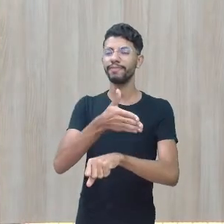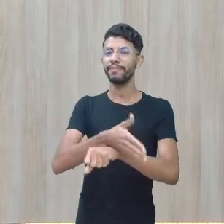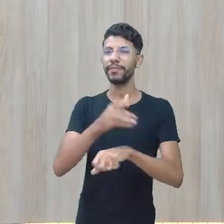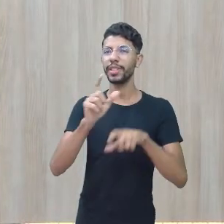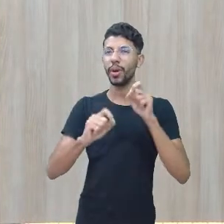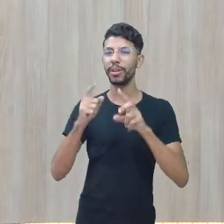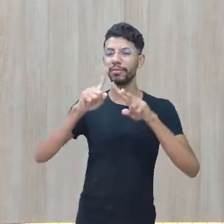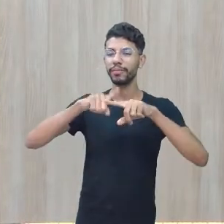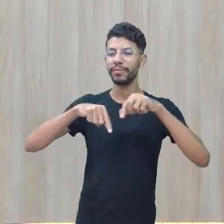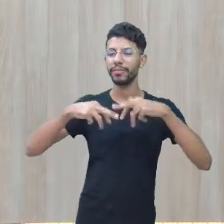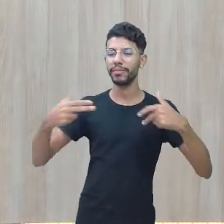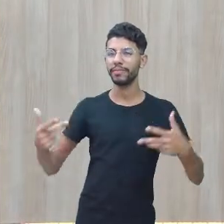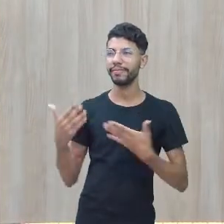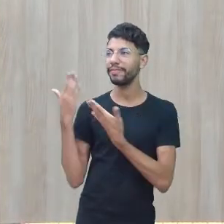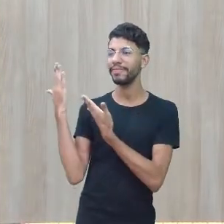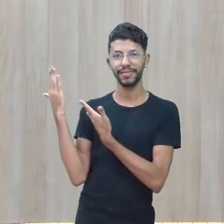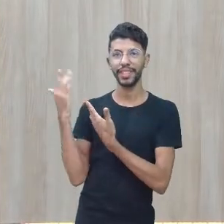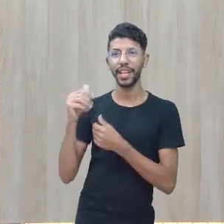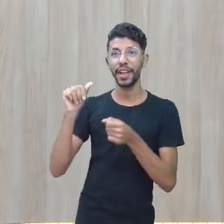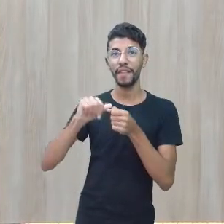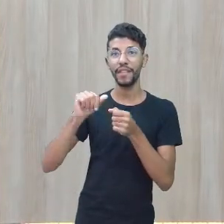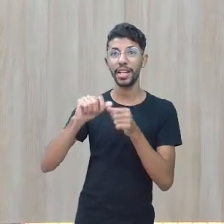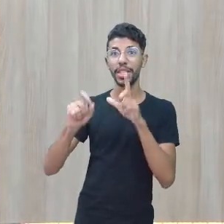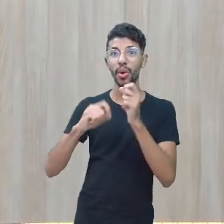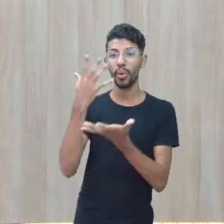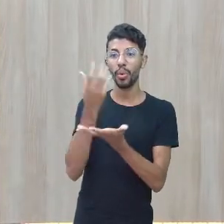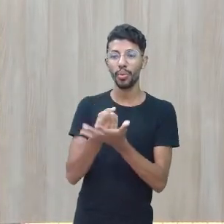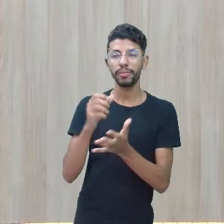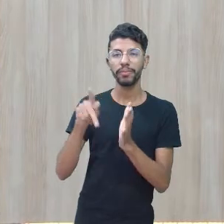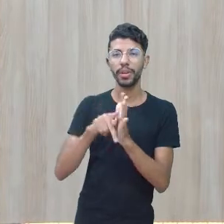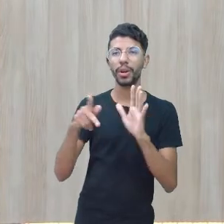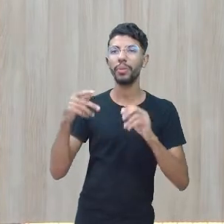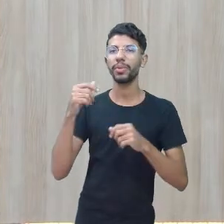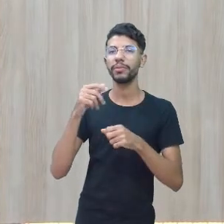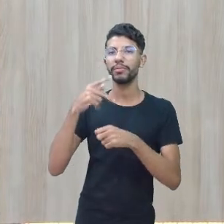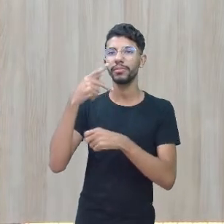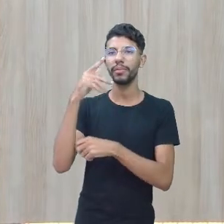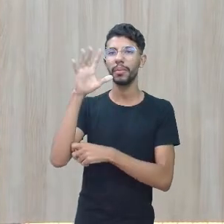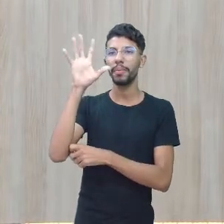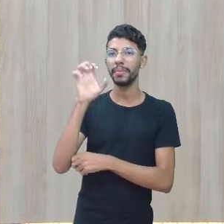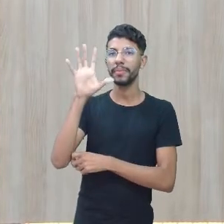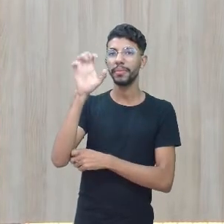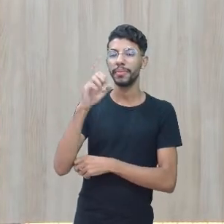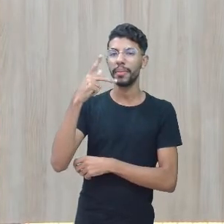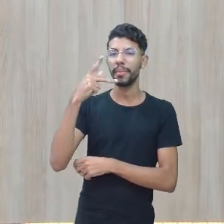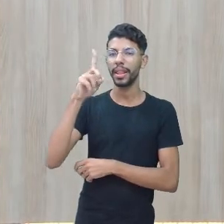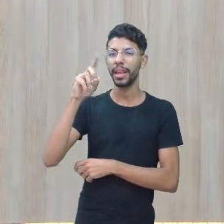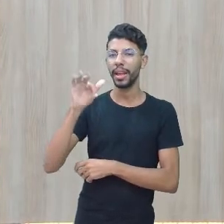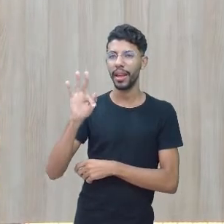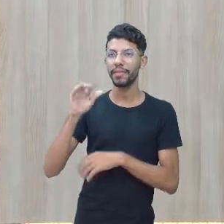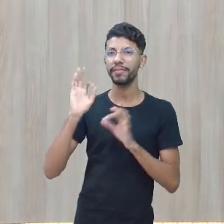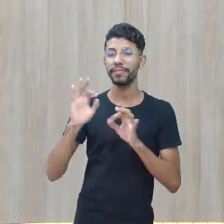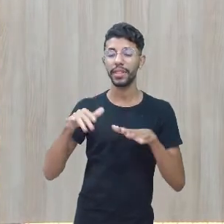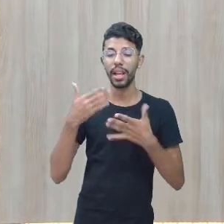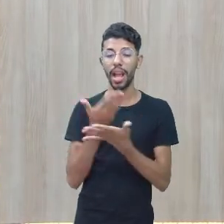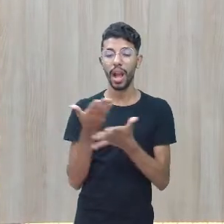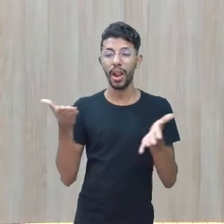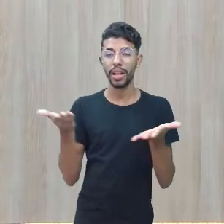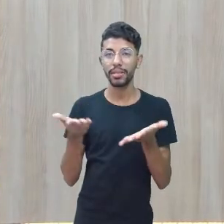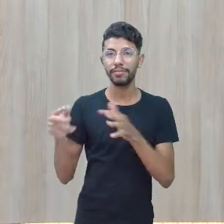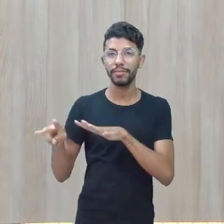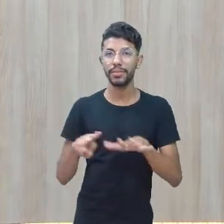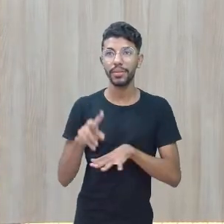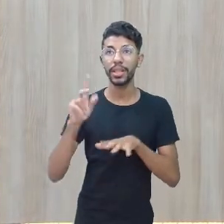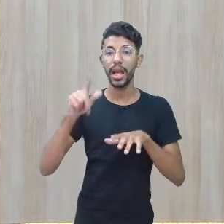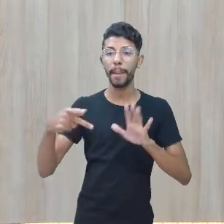esse material e fazer o download desse PDF. As aulas dessa semana correspondem ao material da semana